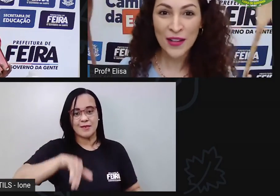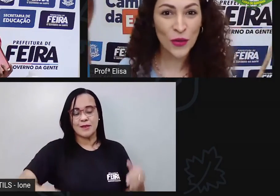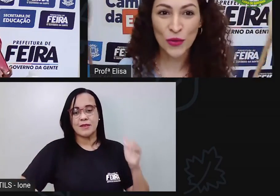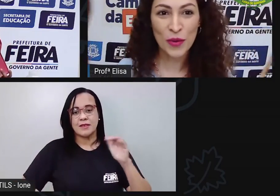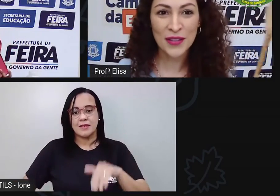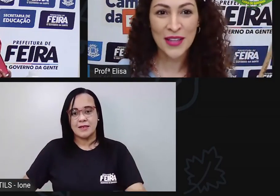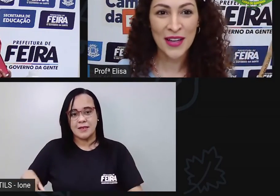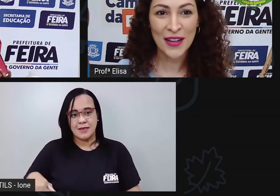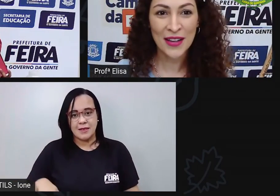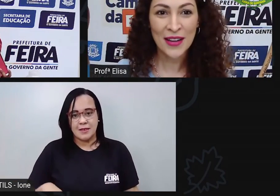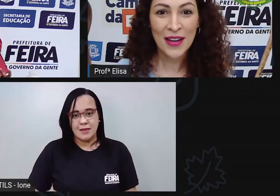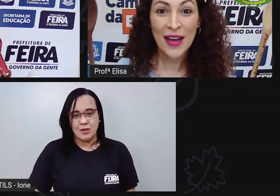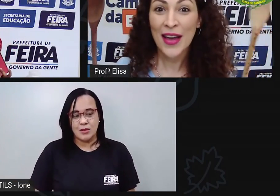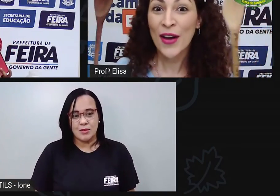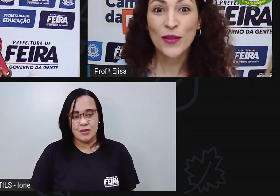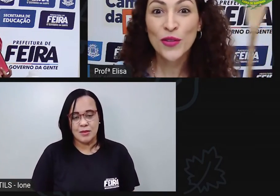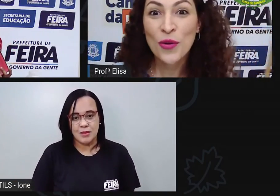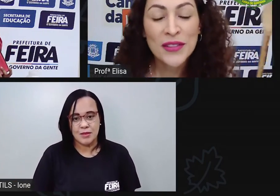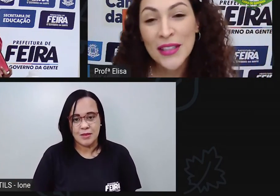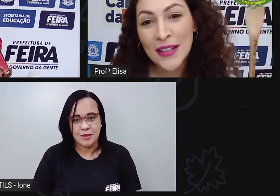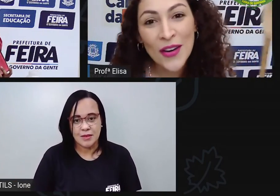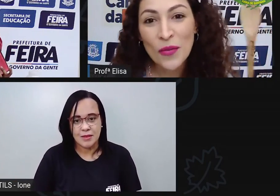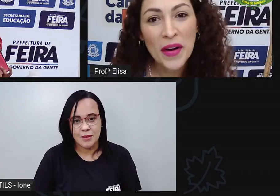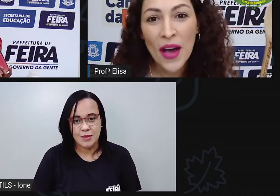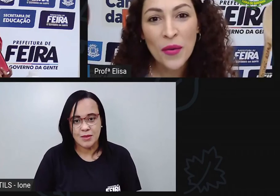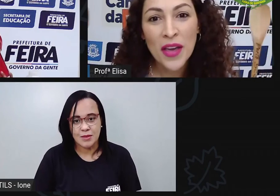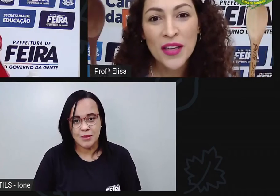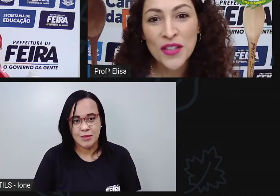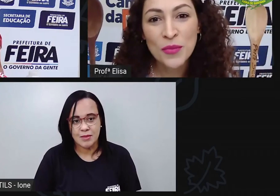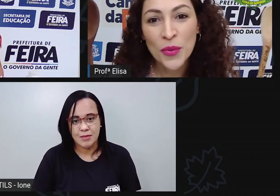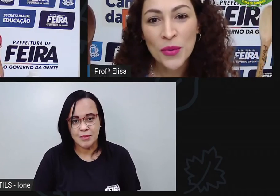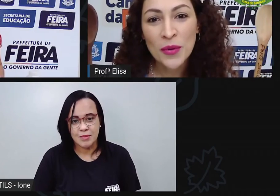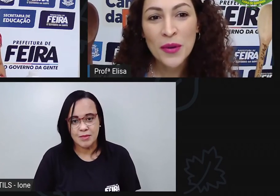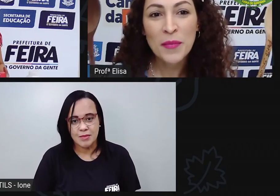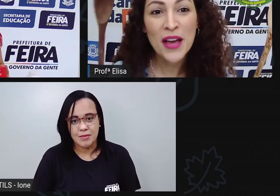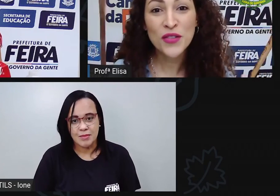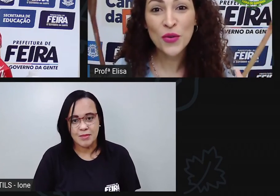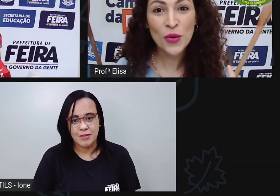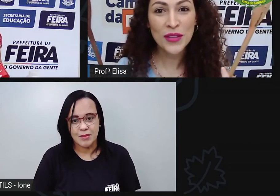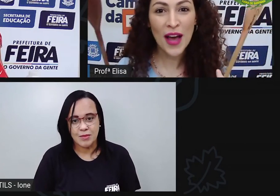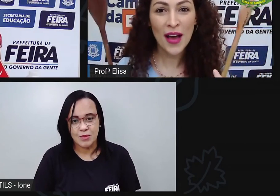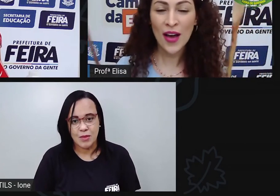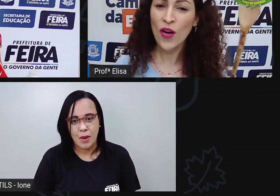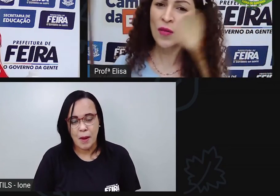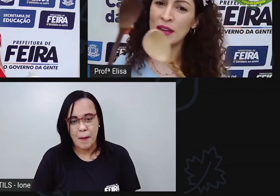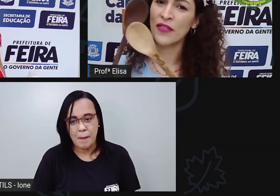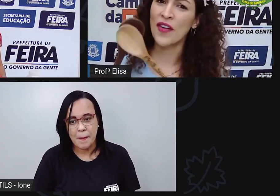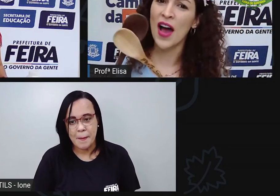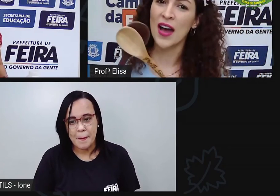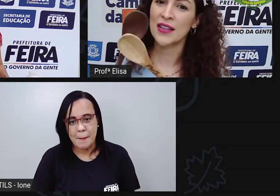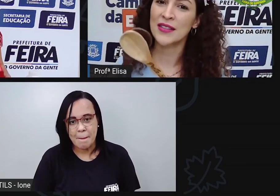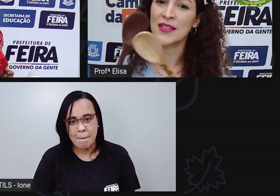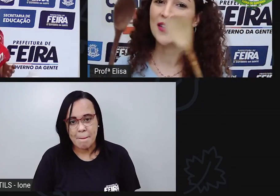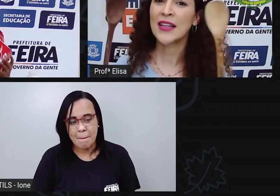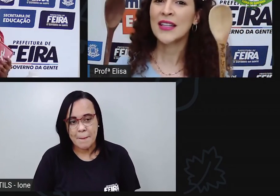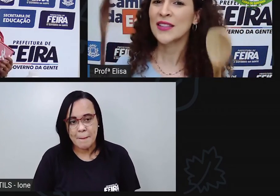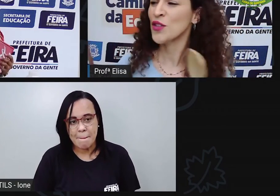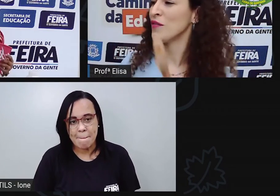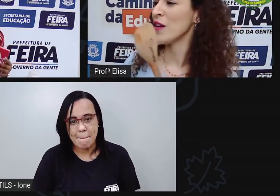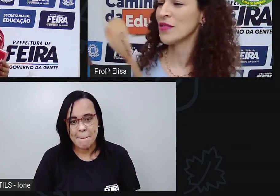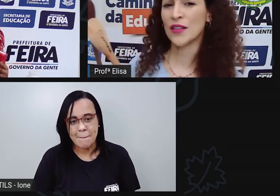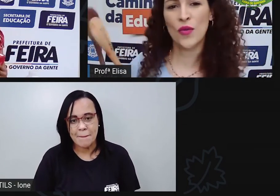pára tudo pára se eu não tô conseguindo acompanhar o ritmo me ajuda namorar ai